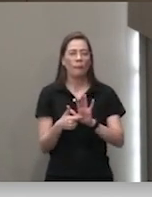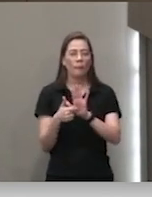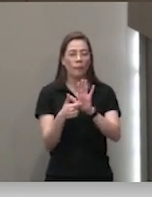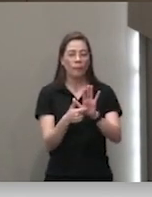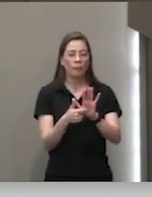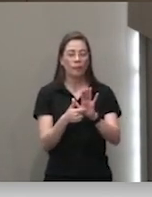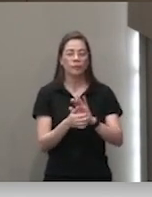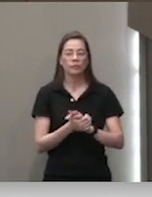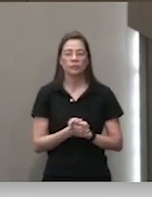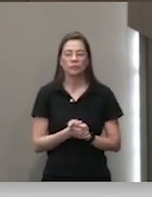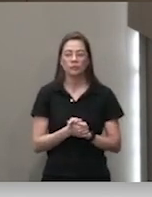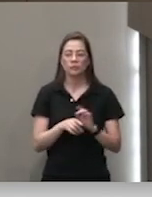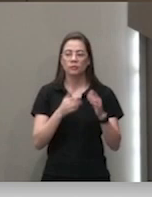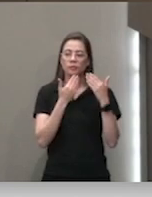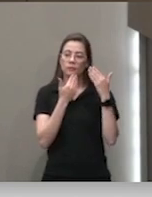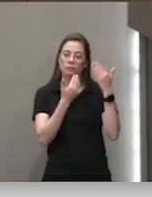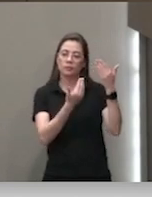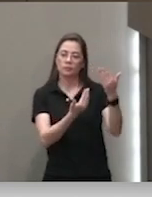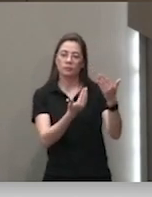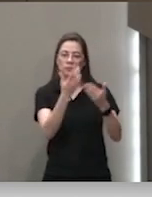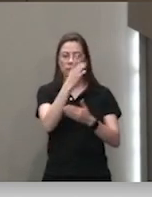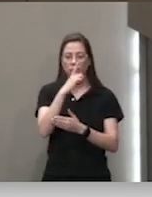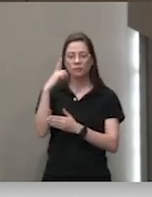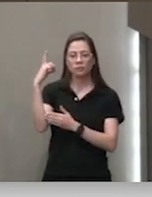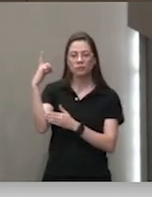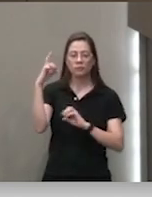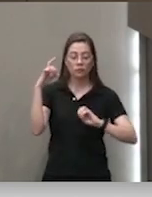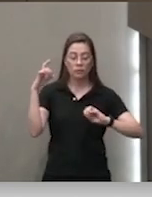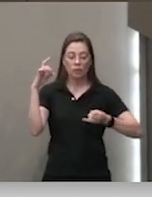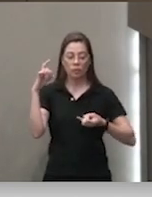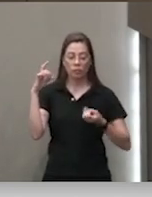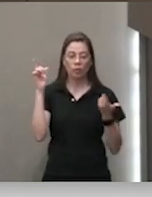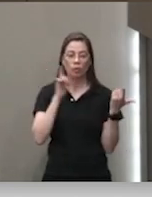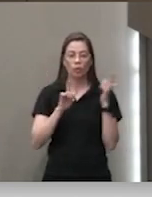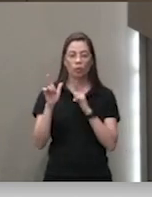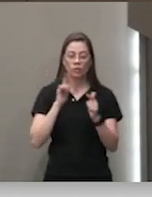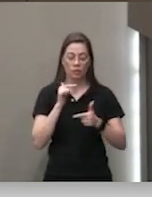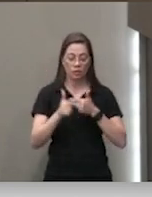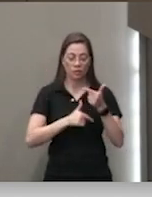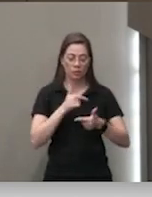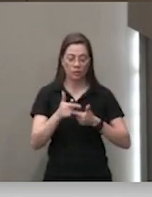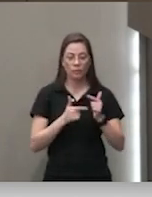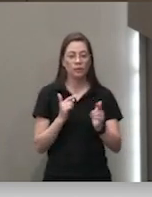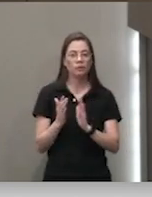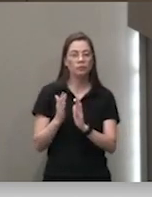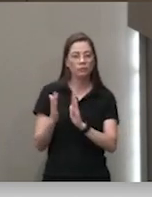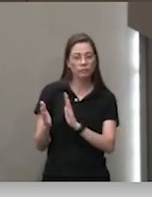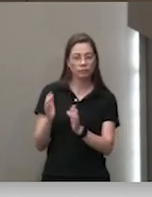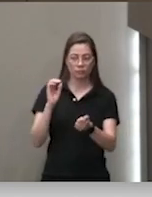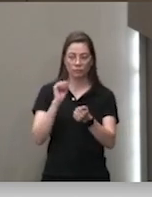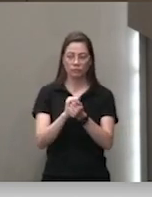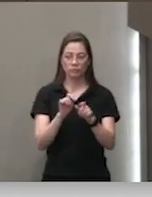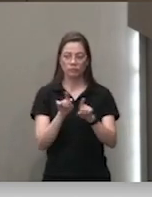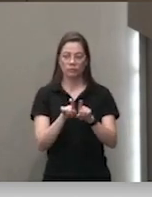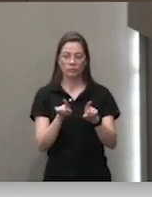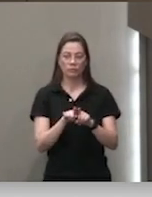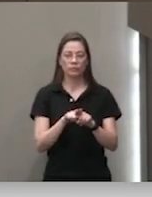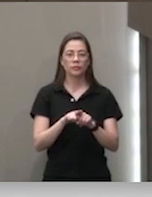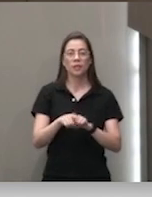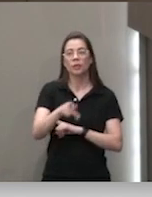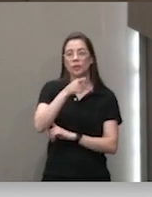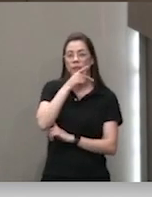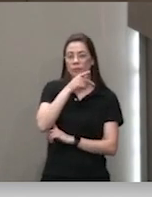e agradecer a Deus a oportunidade de ter trabalhado, mesmo que pouco tempo, com o senhor no nosso